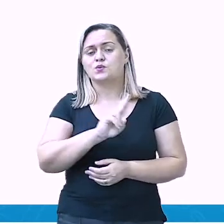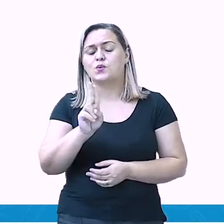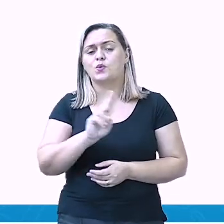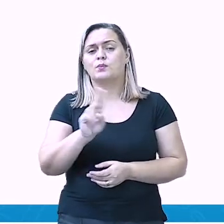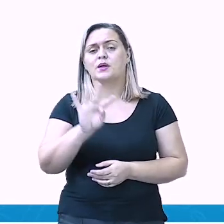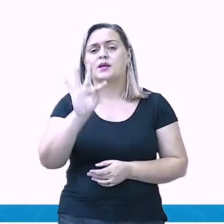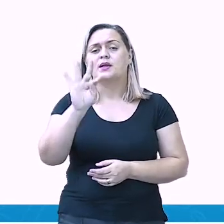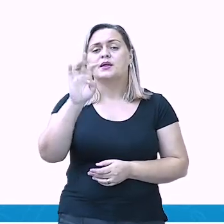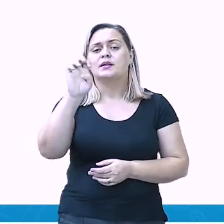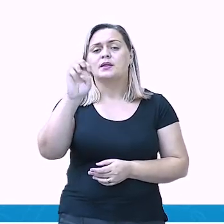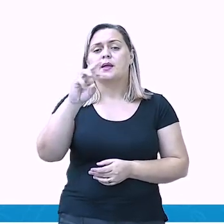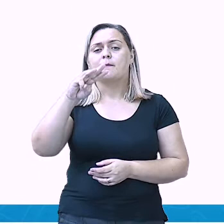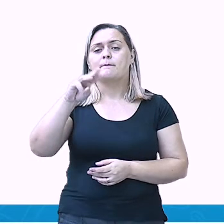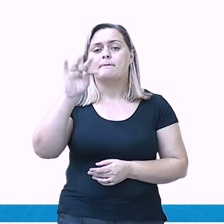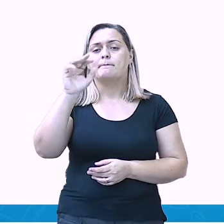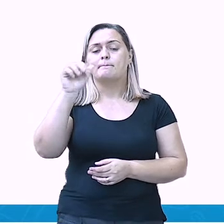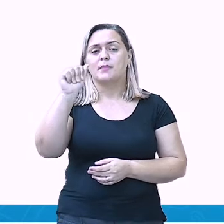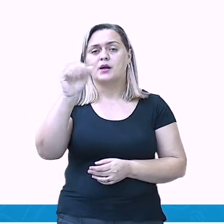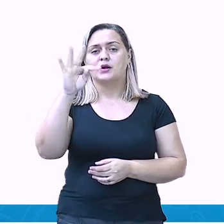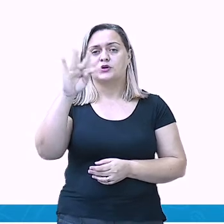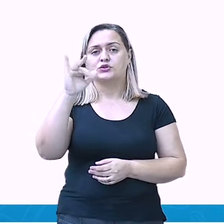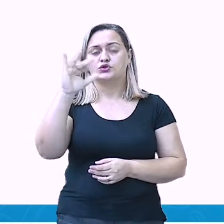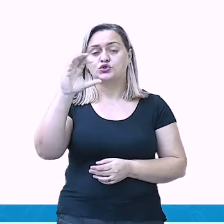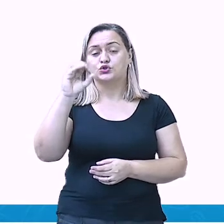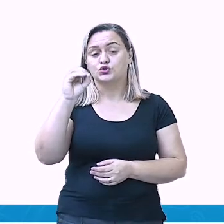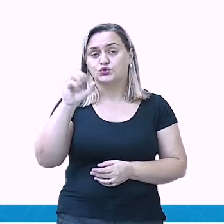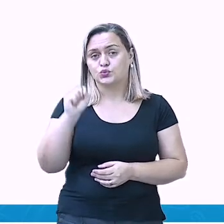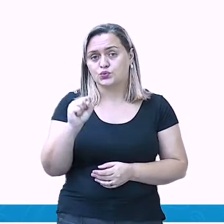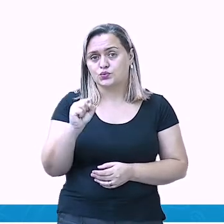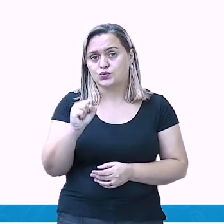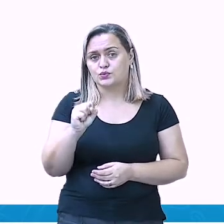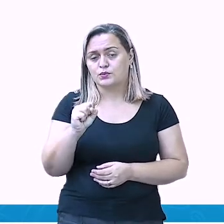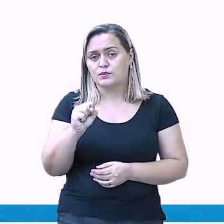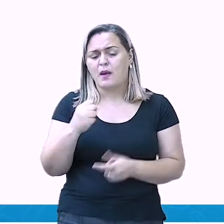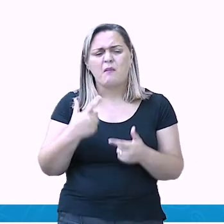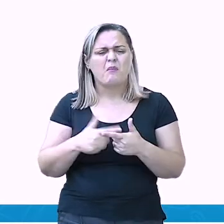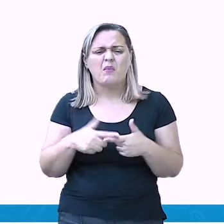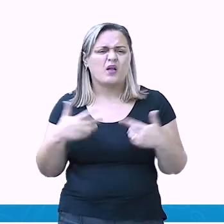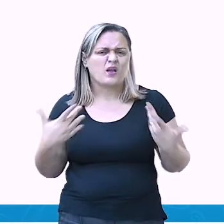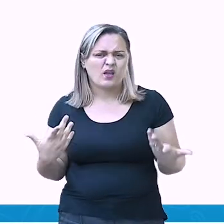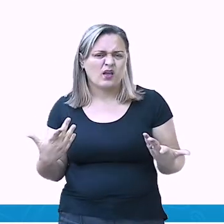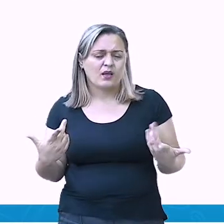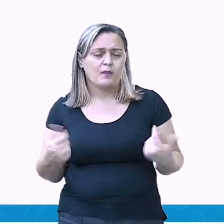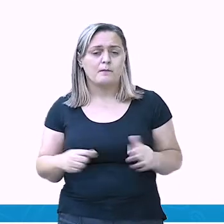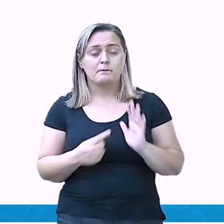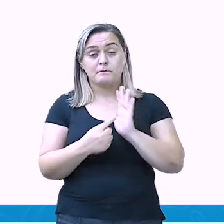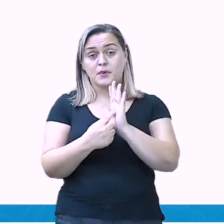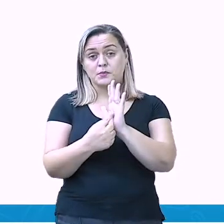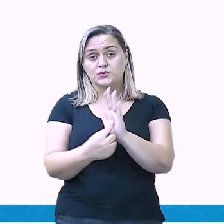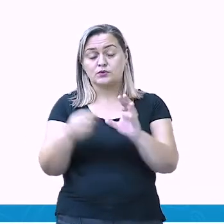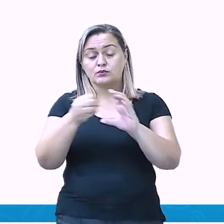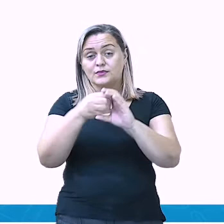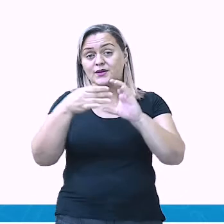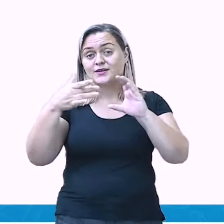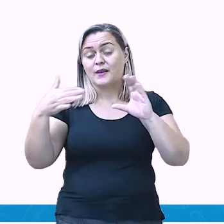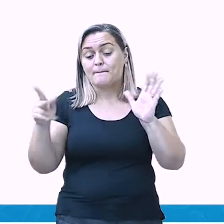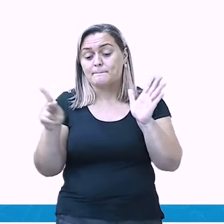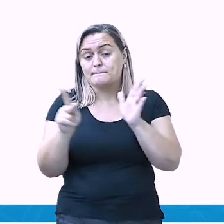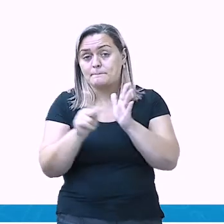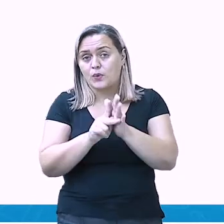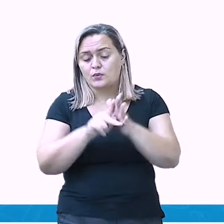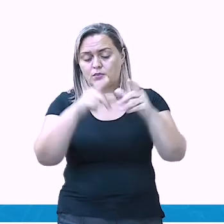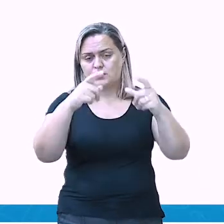eles existem para quê? Para representar determinadas características da área a ser